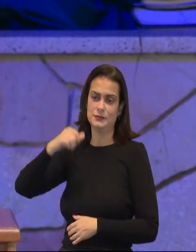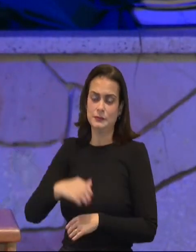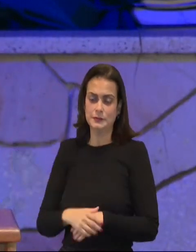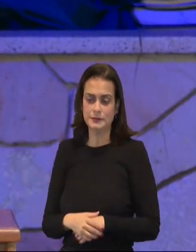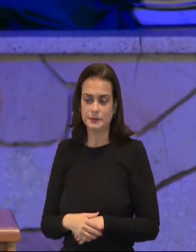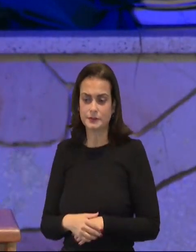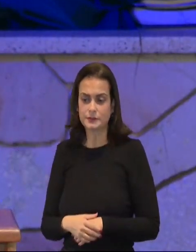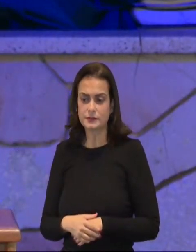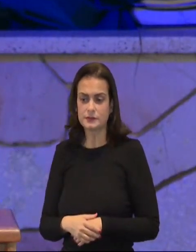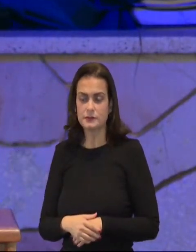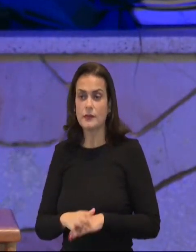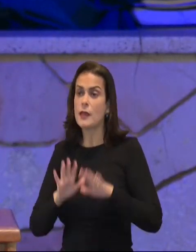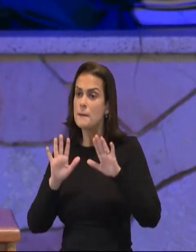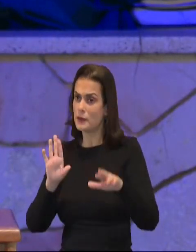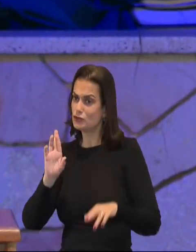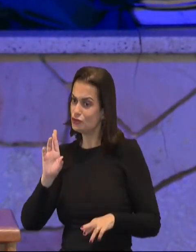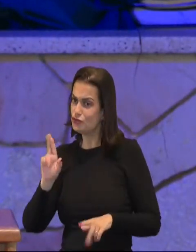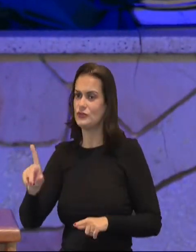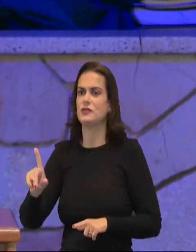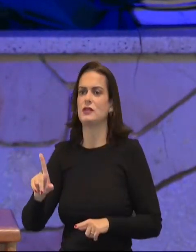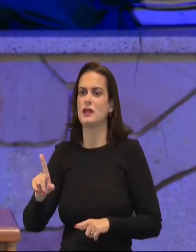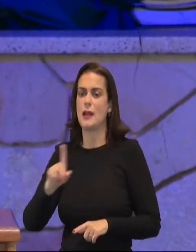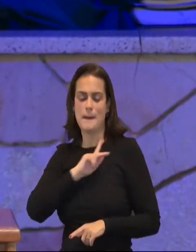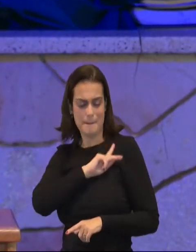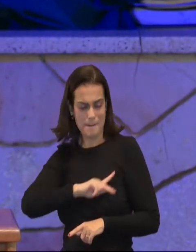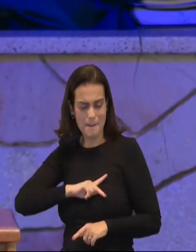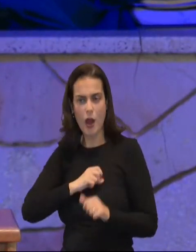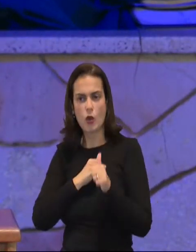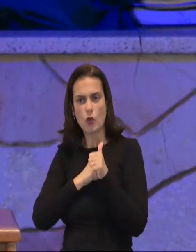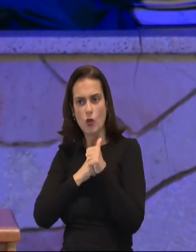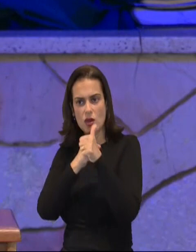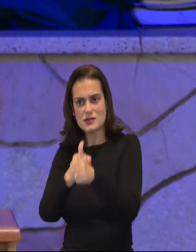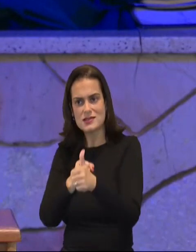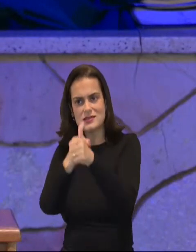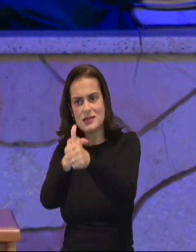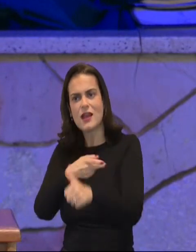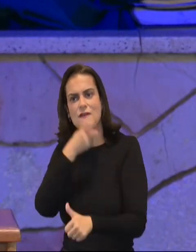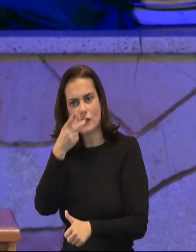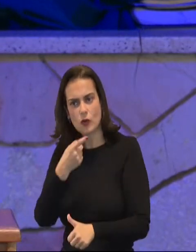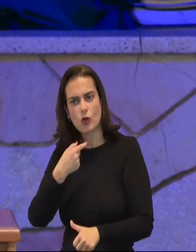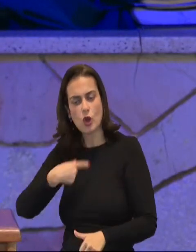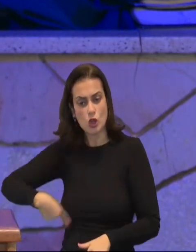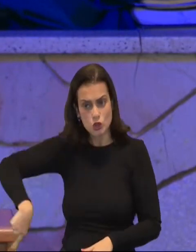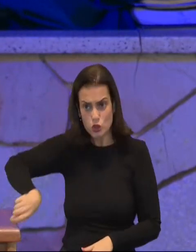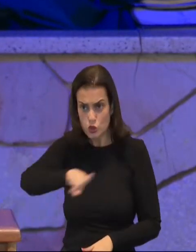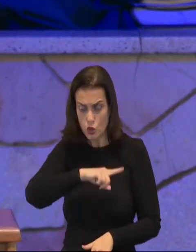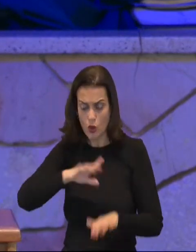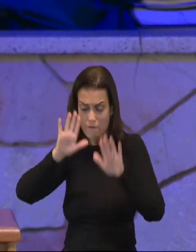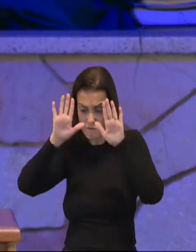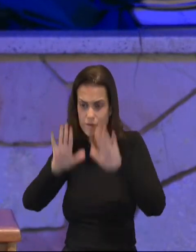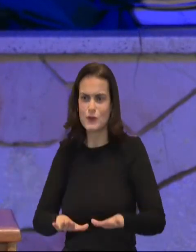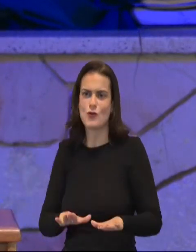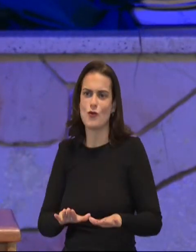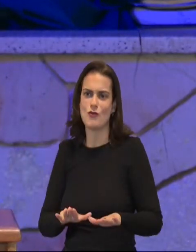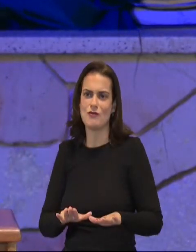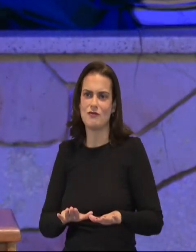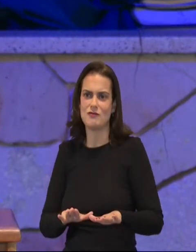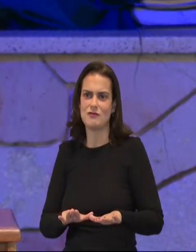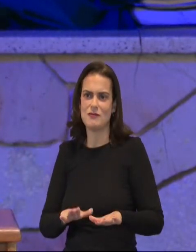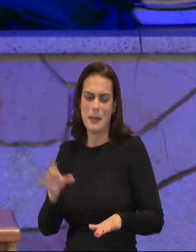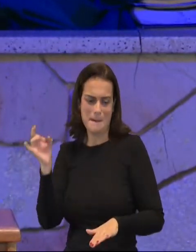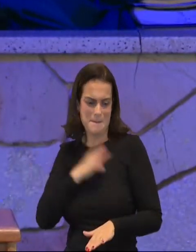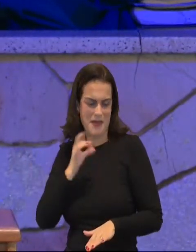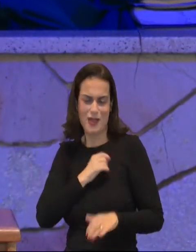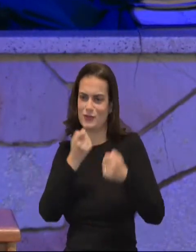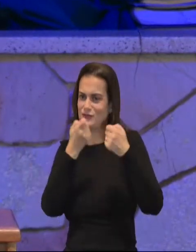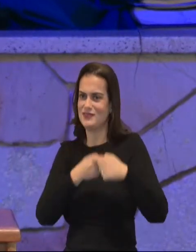avançar. Mas não foi assim. Os apóstolos disseram para aquele homem: estamos todos aqui. Porque